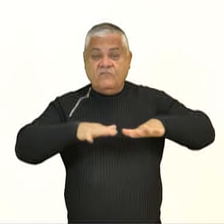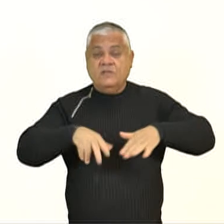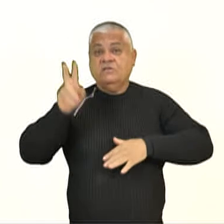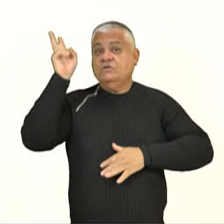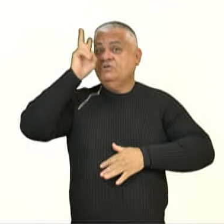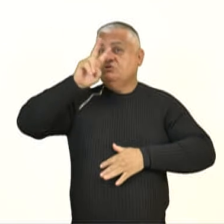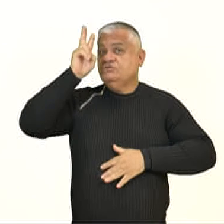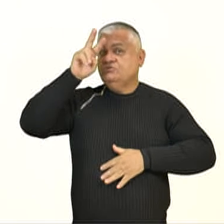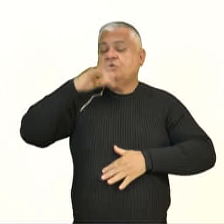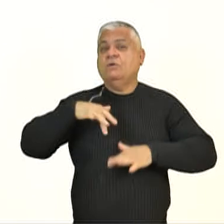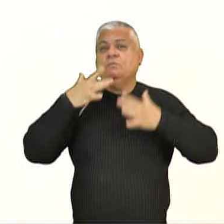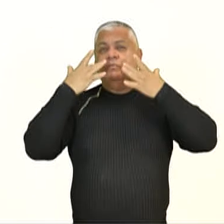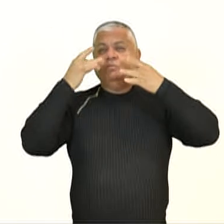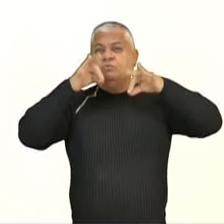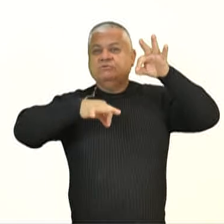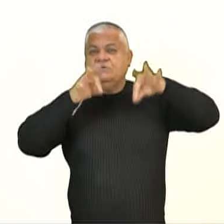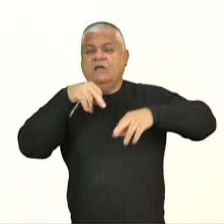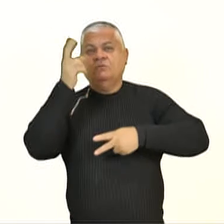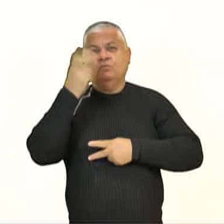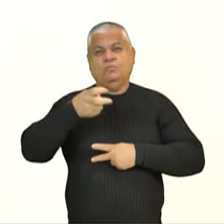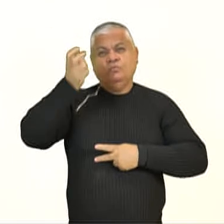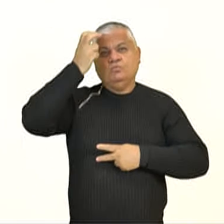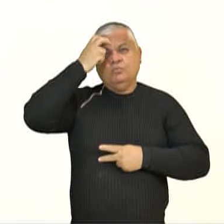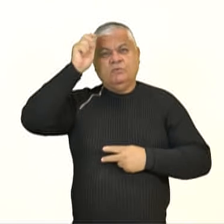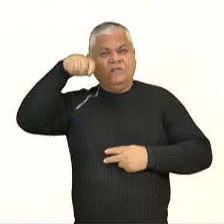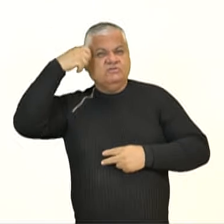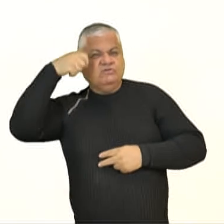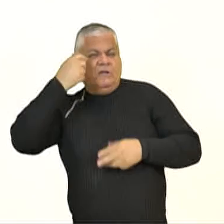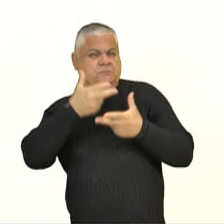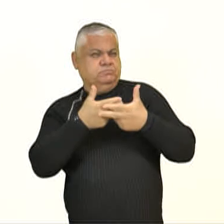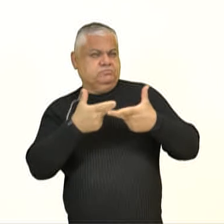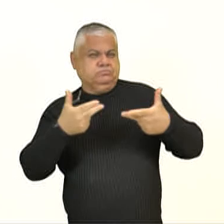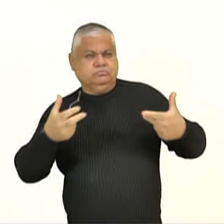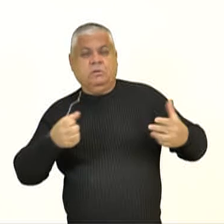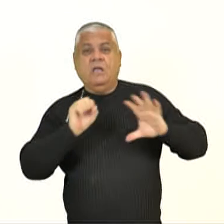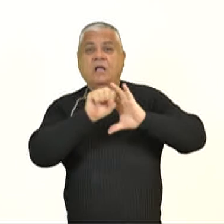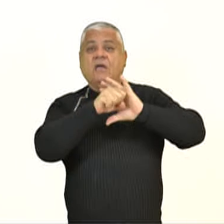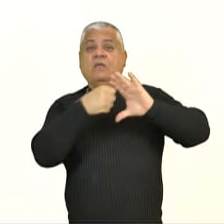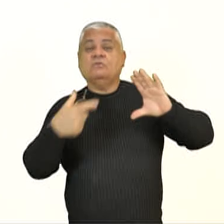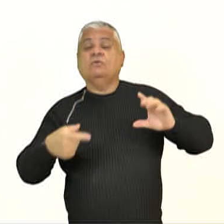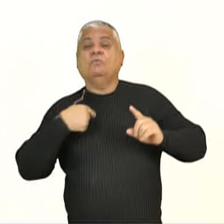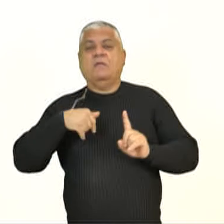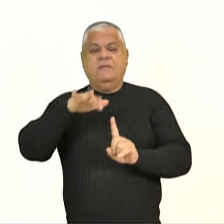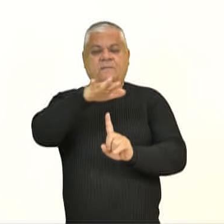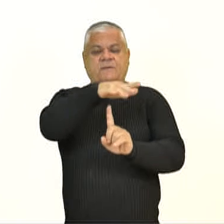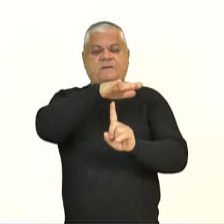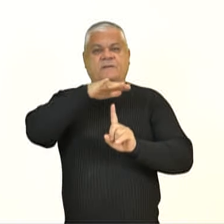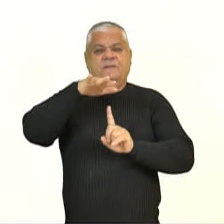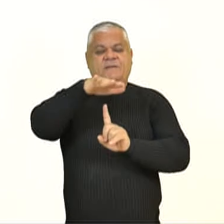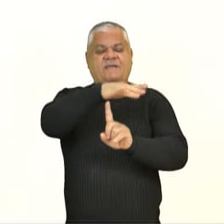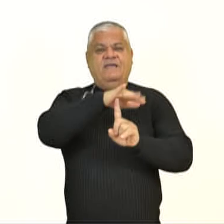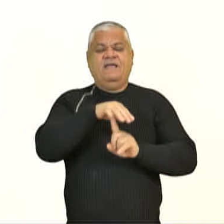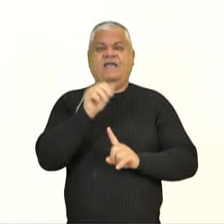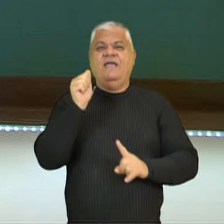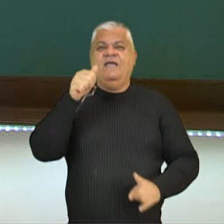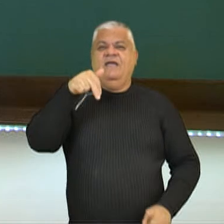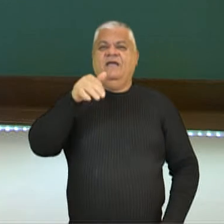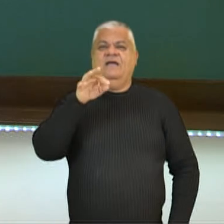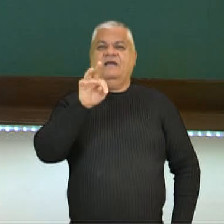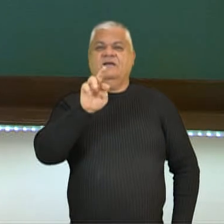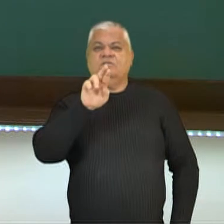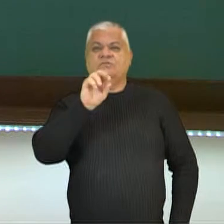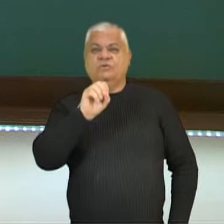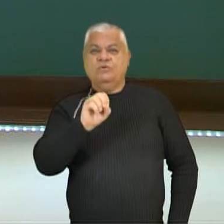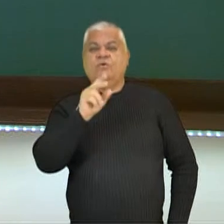atividades artísticas e culturais, que teve como característica o antropocentrismo. Aquilo que eu acabei de comentar,